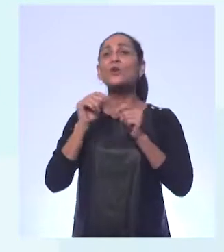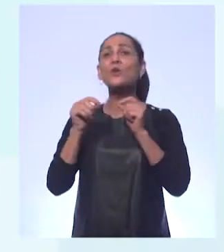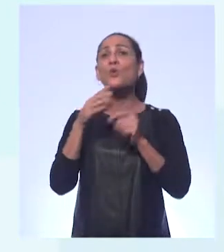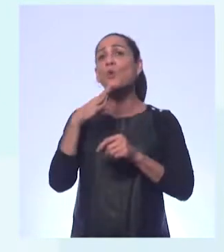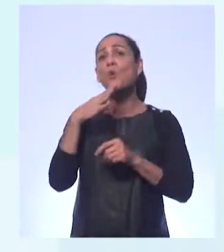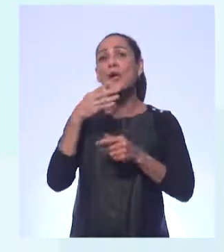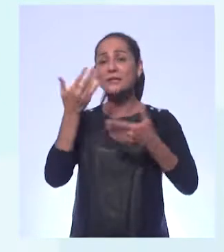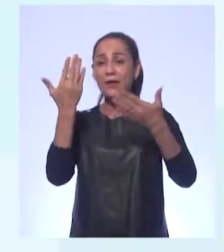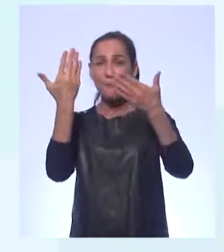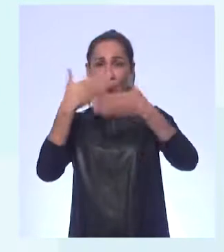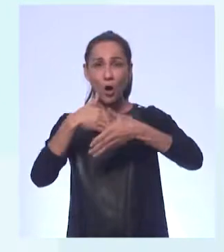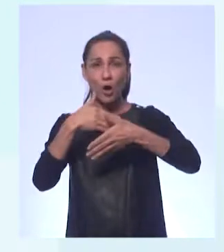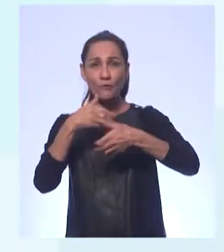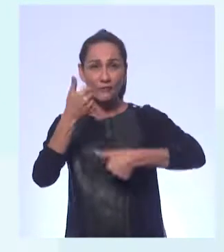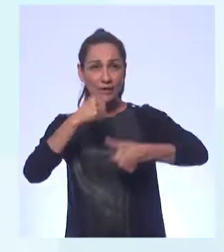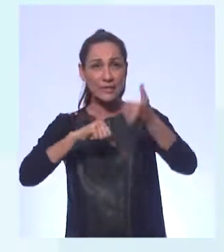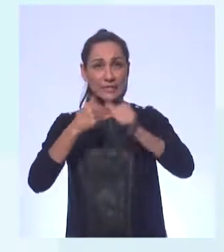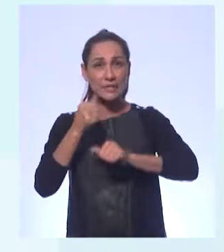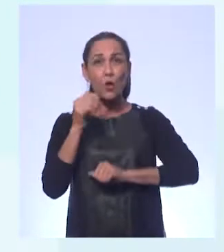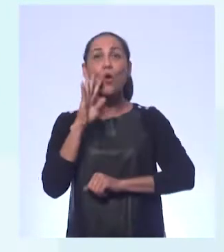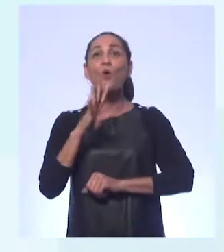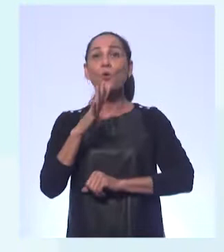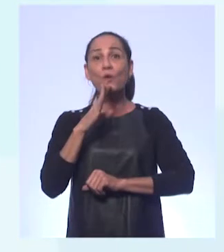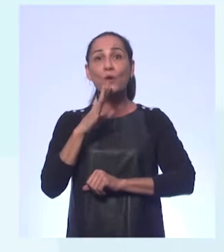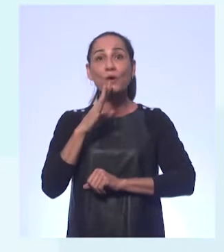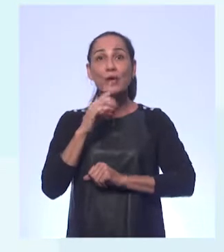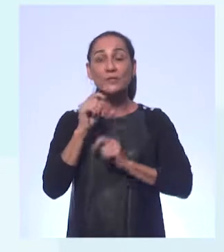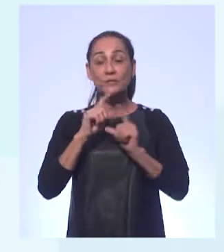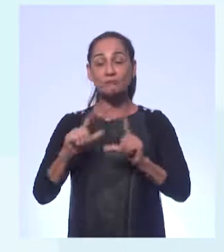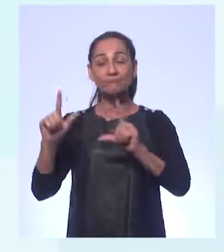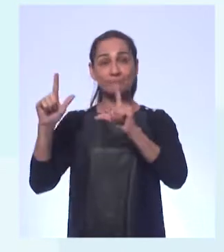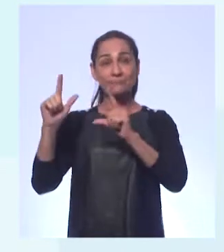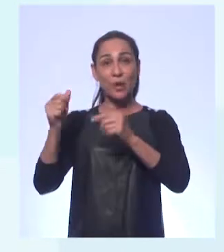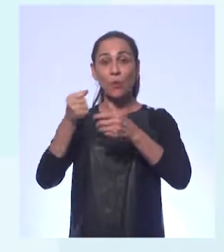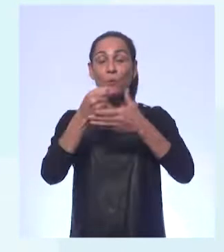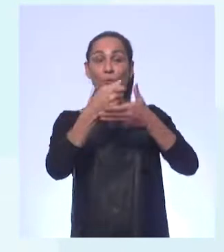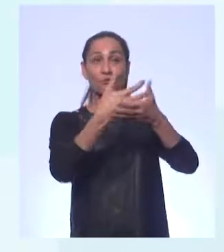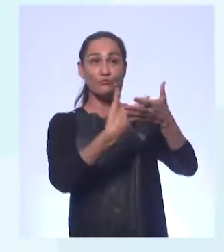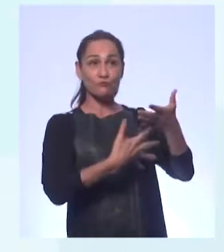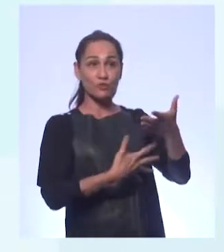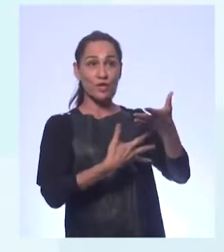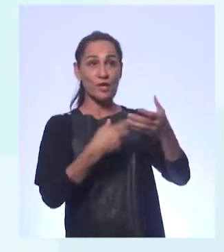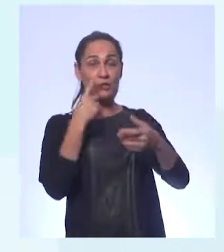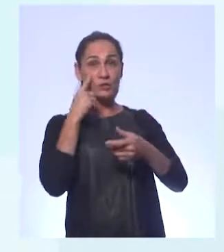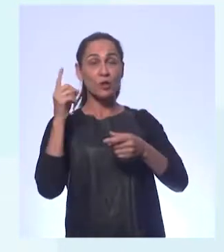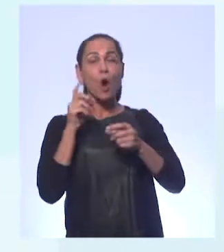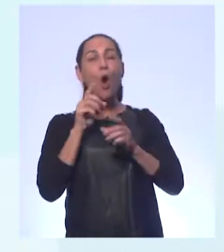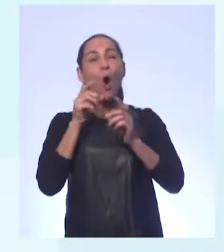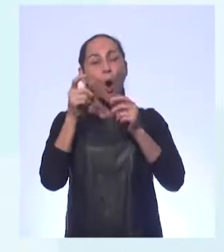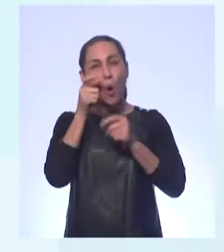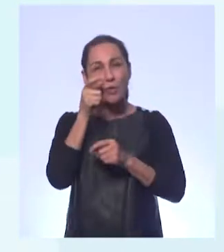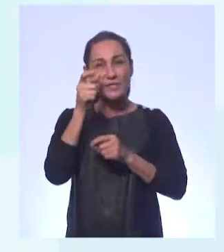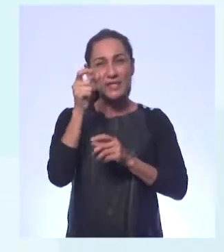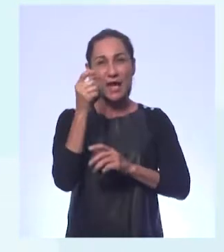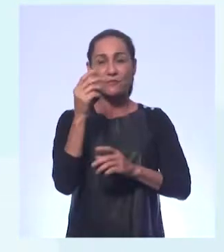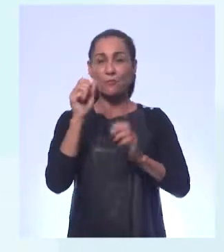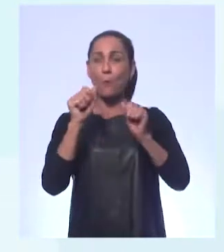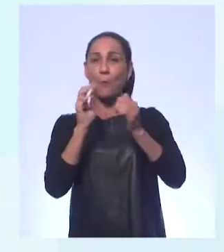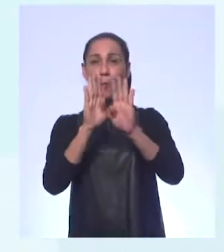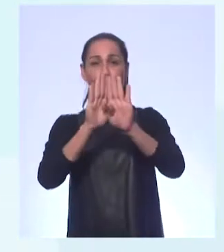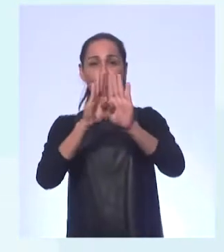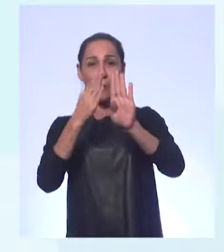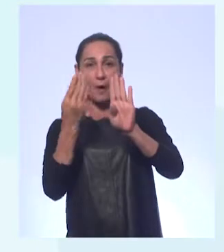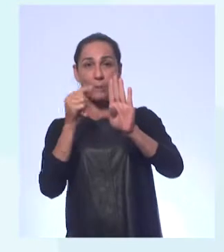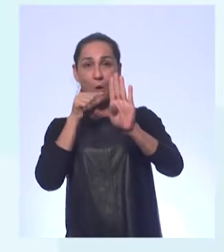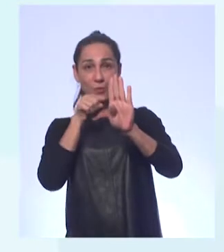ciências dos materiais, a gente trouxe uma enquete, um chat para vocês. Observe uma porta de madeira, essa porta